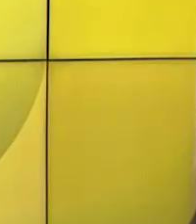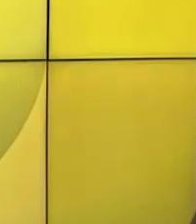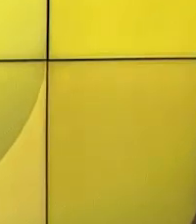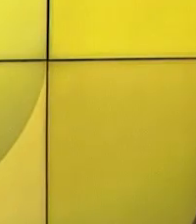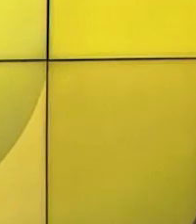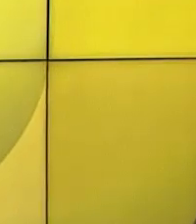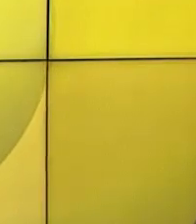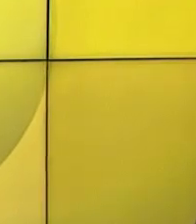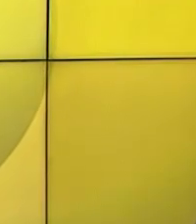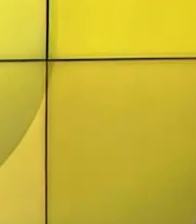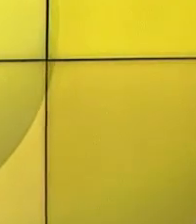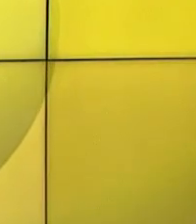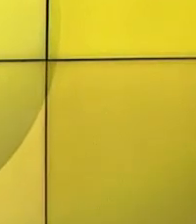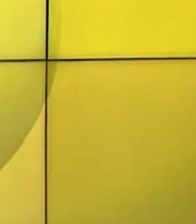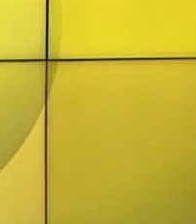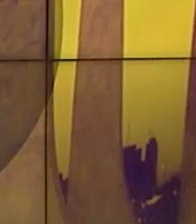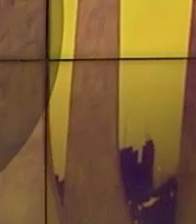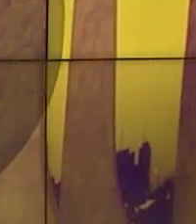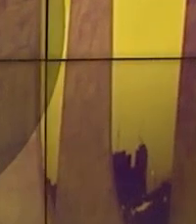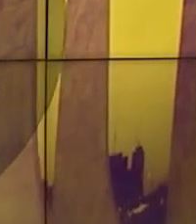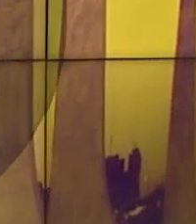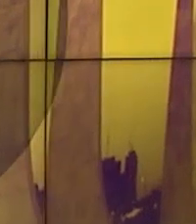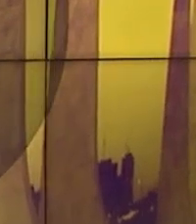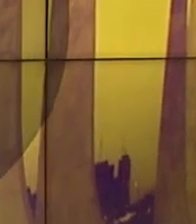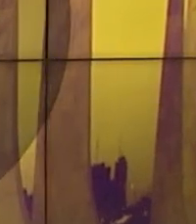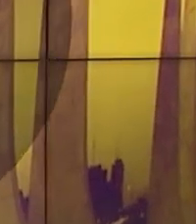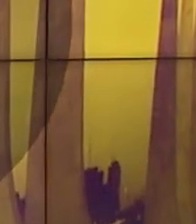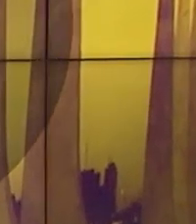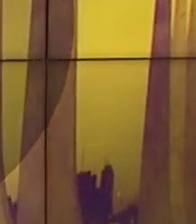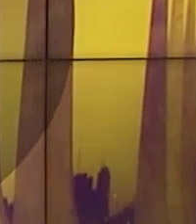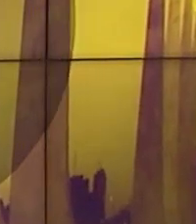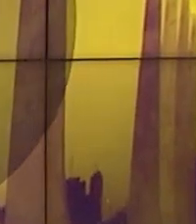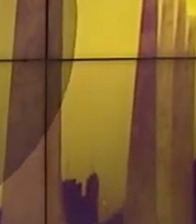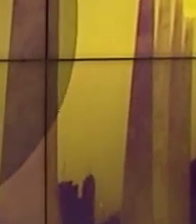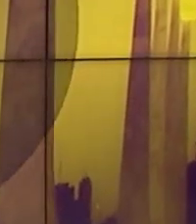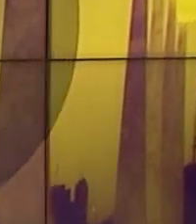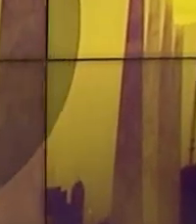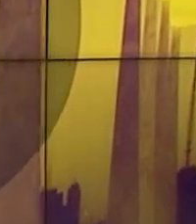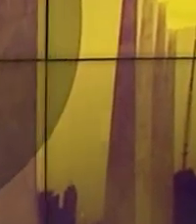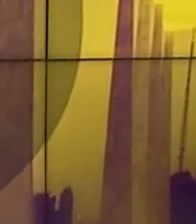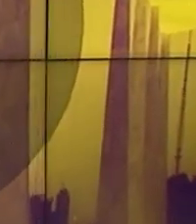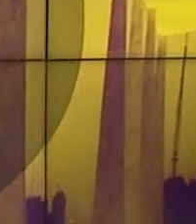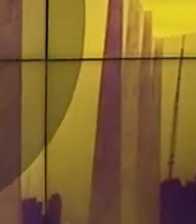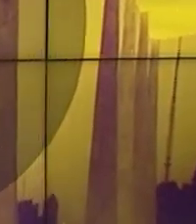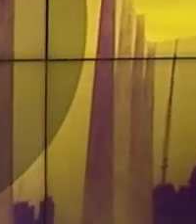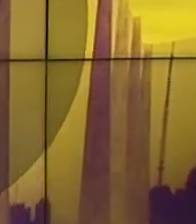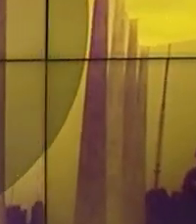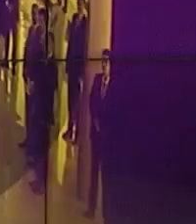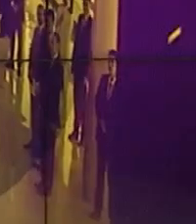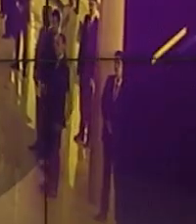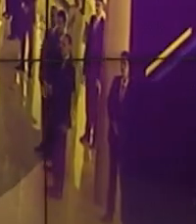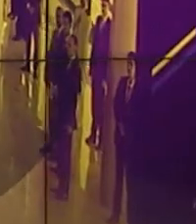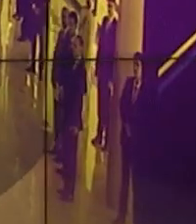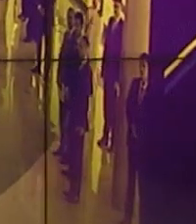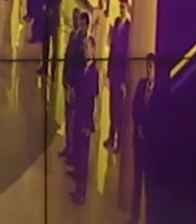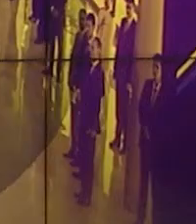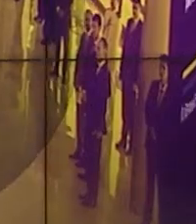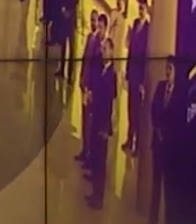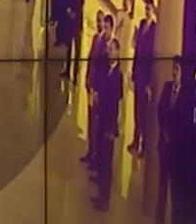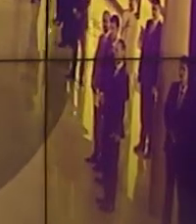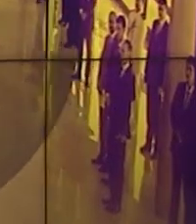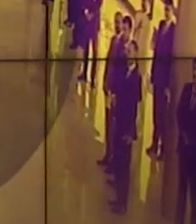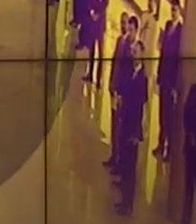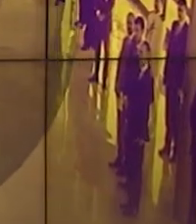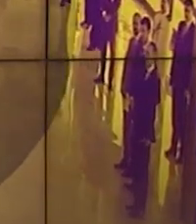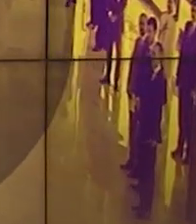República... Nós acompanhamos ao vivo a participação do presidente Michel Temer na cerimônia de abertura do Salão Internacional do